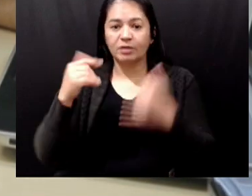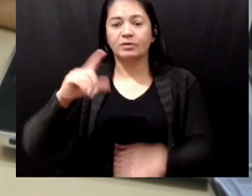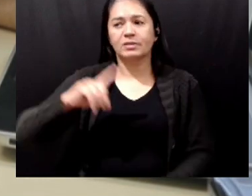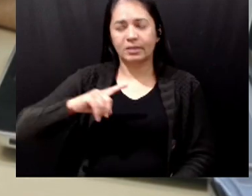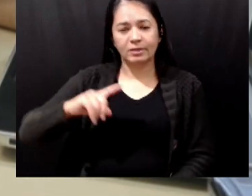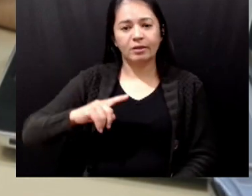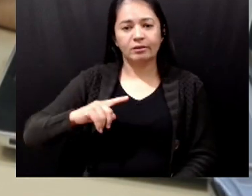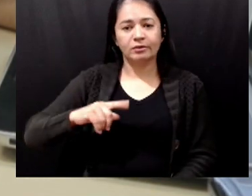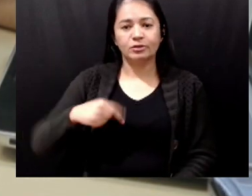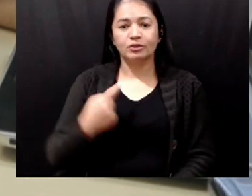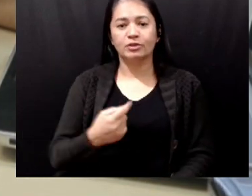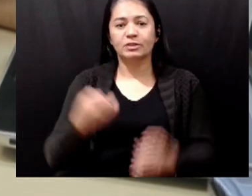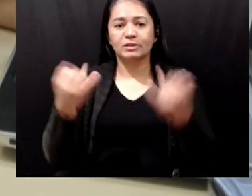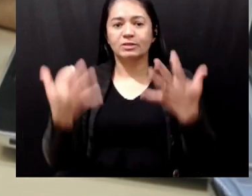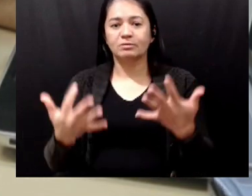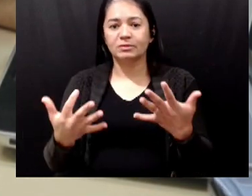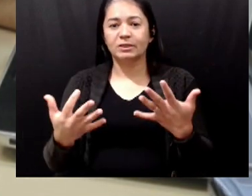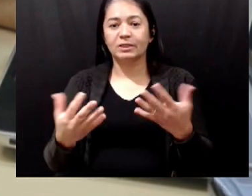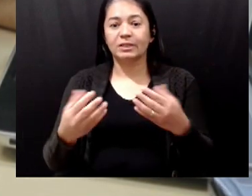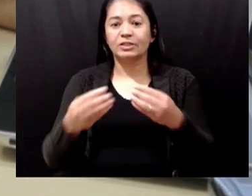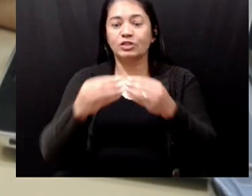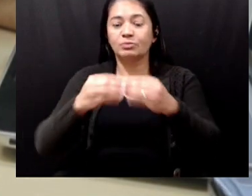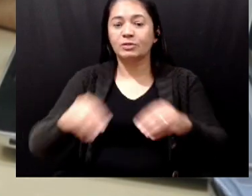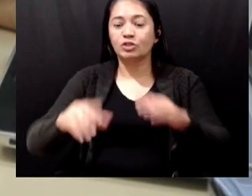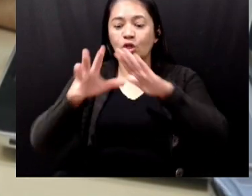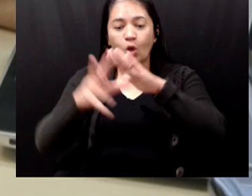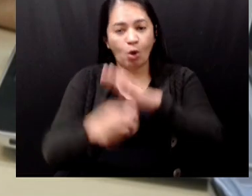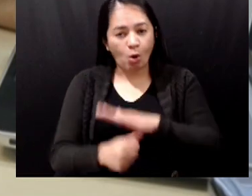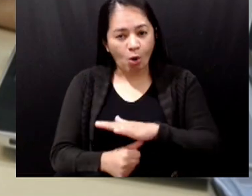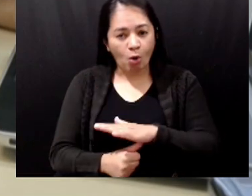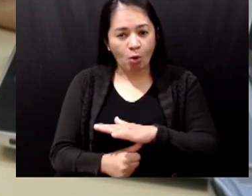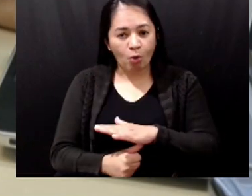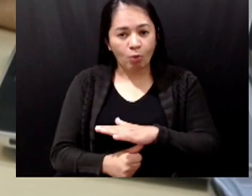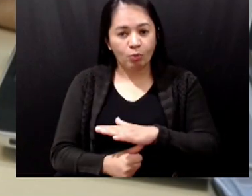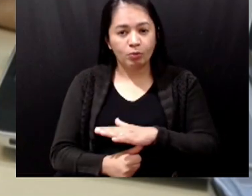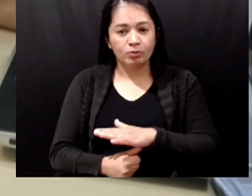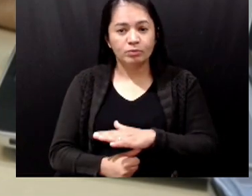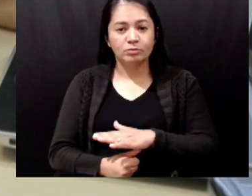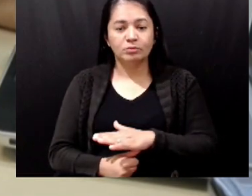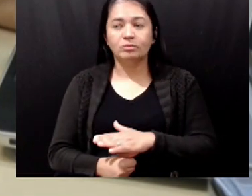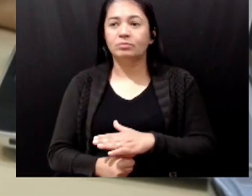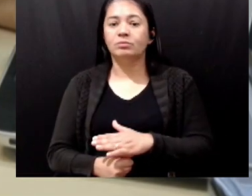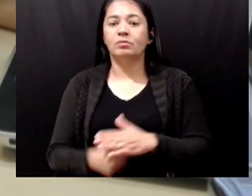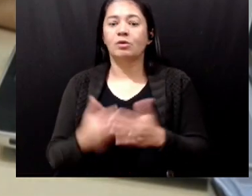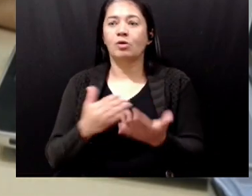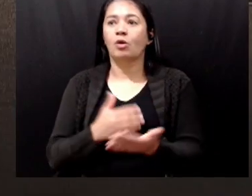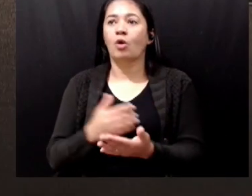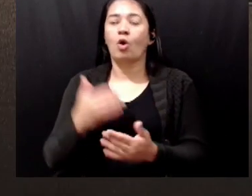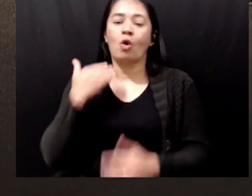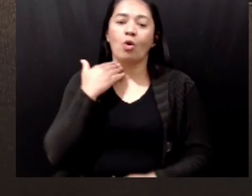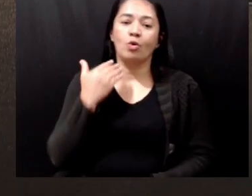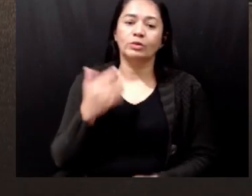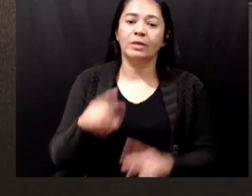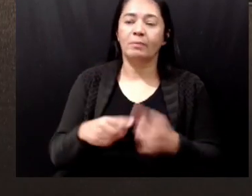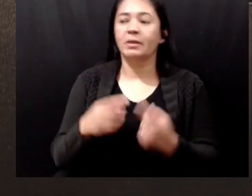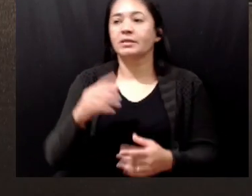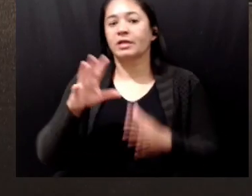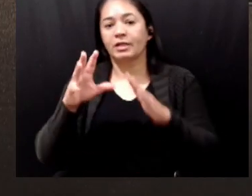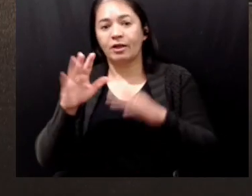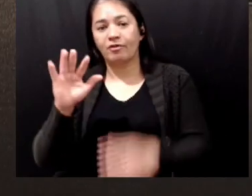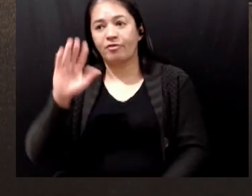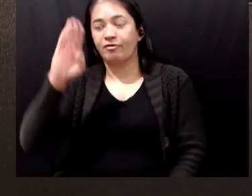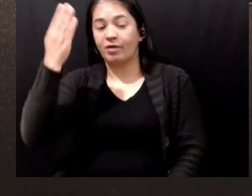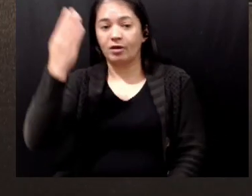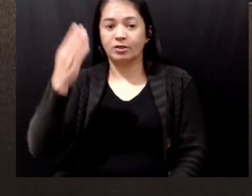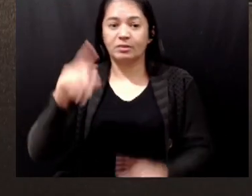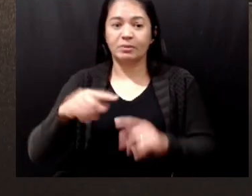gente está falando aqui de um golpe, né, digamos assim, de uma fraude, que eu acabei abrindo conta numa corretora e era fraudulenta e o que eu comprei, na verdade, nem